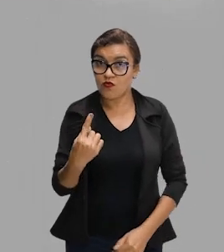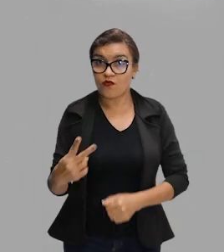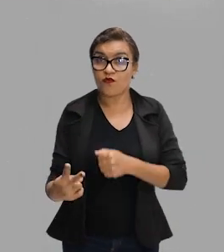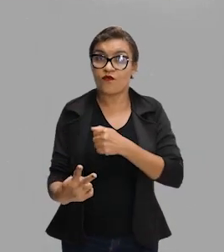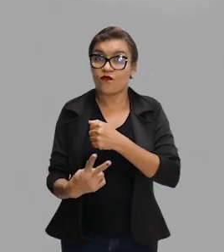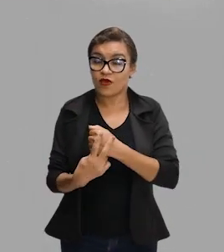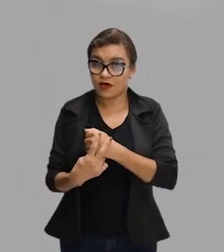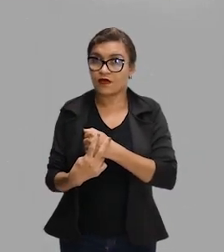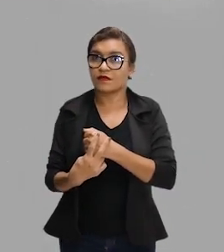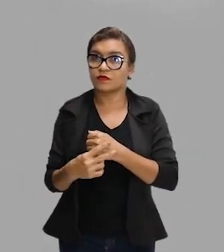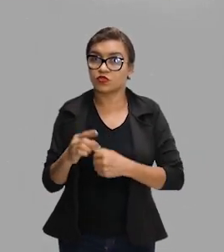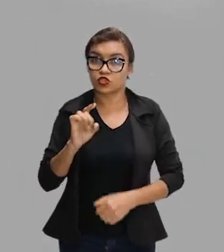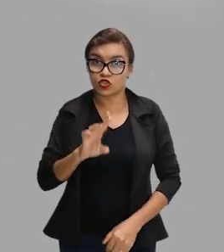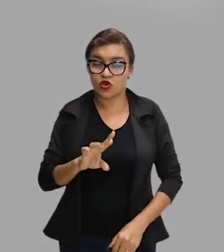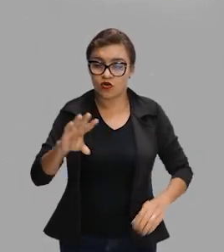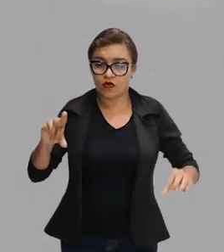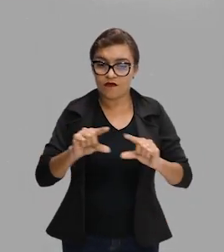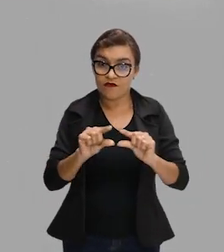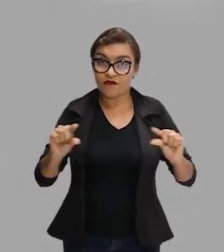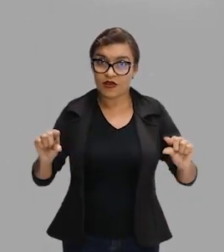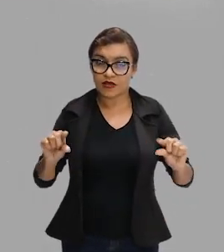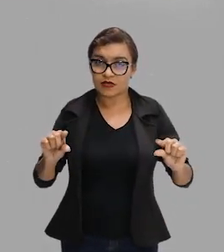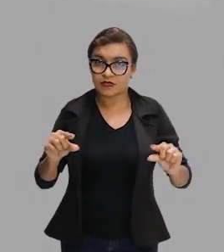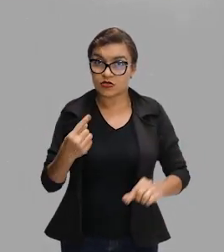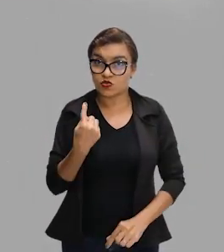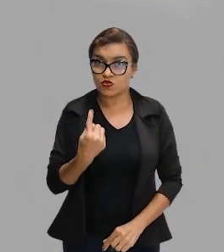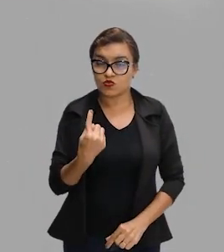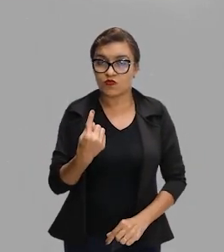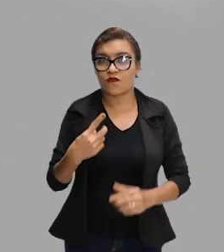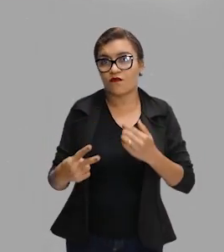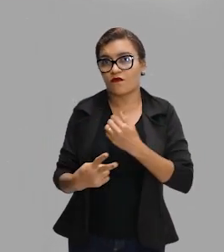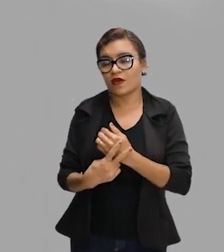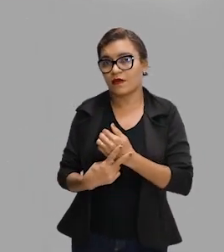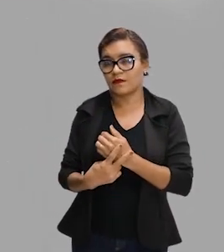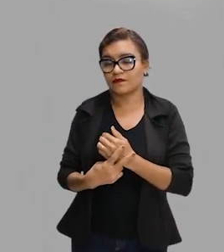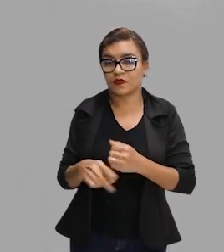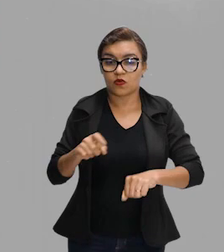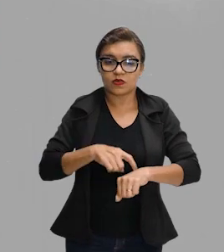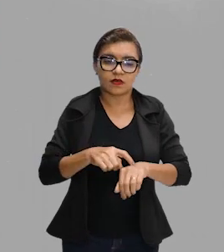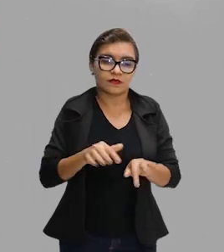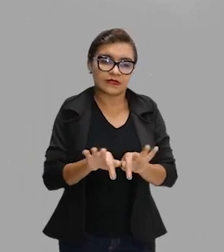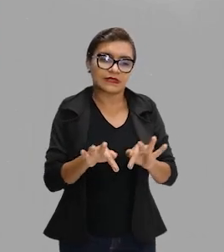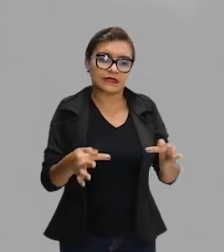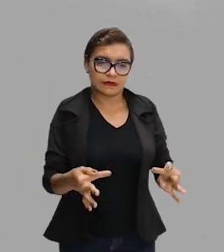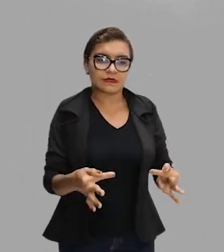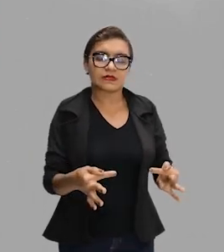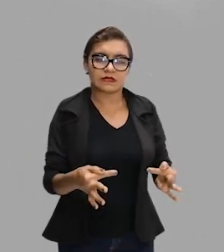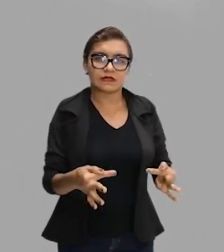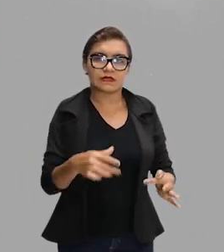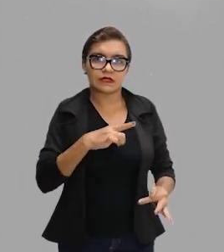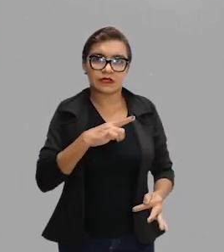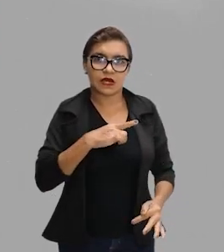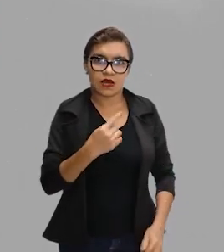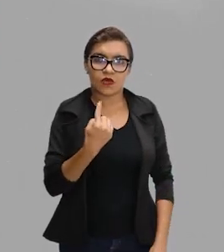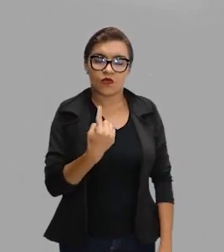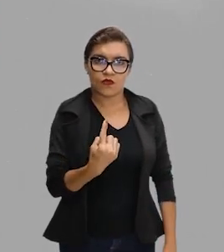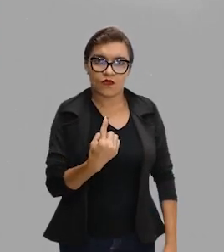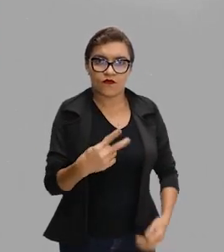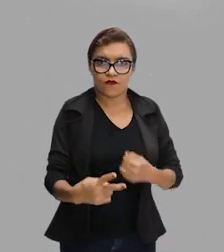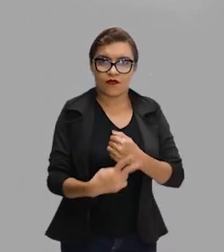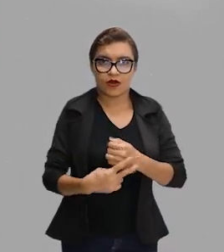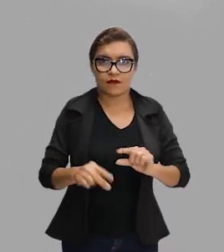verbo, el verbo principal conjugado. Então, no tempo simples, no tempo verbal simples, consta apenas